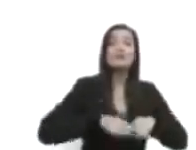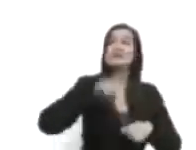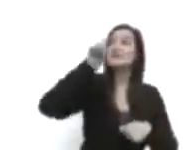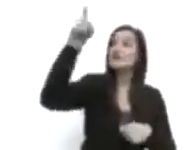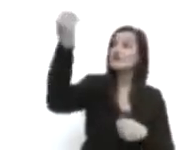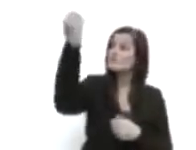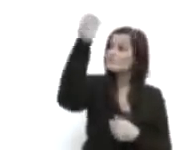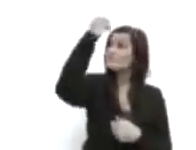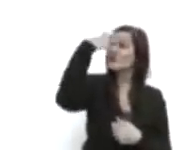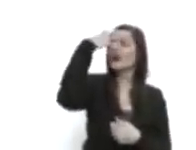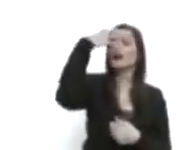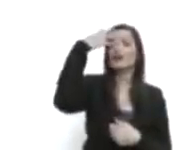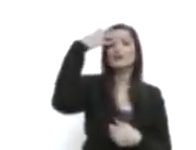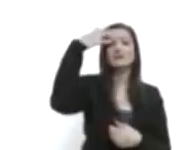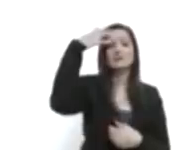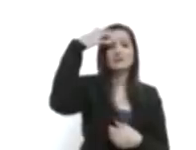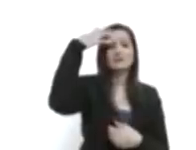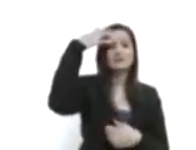Deus,